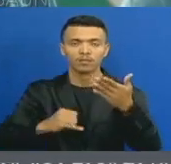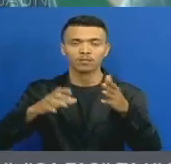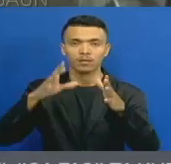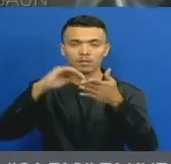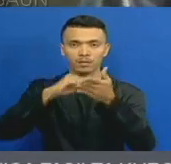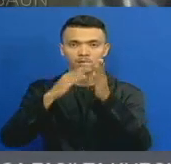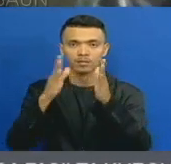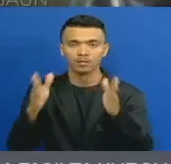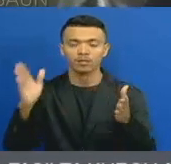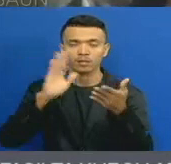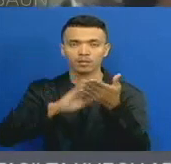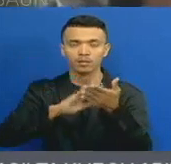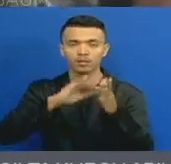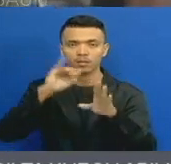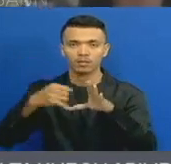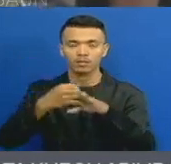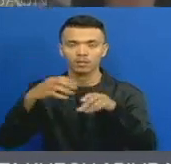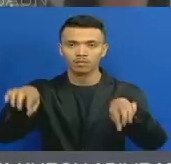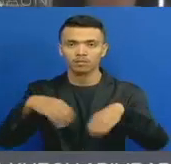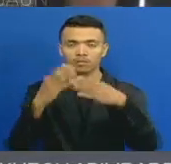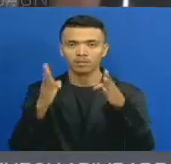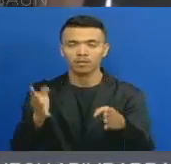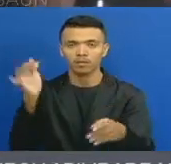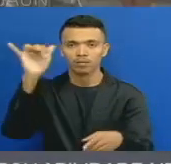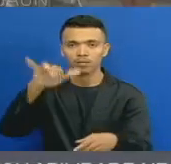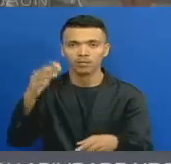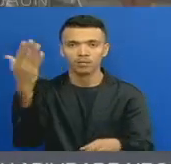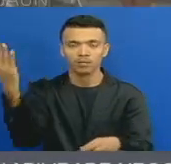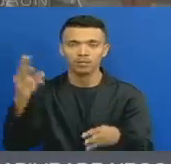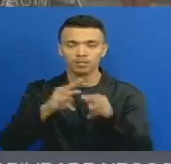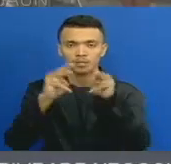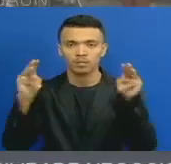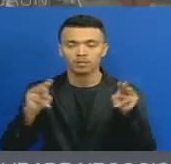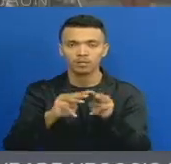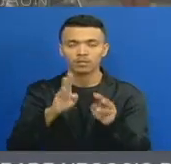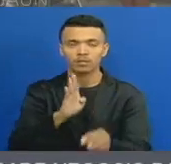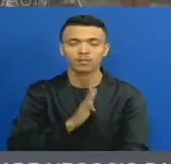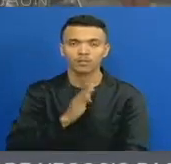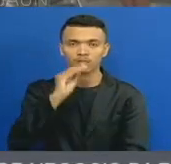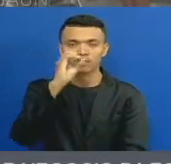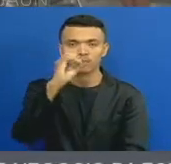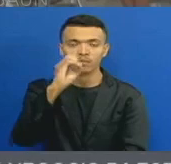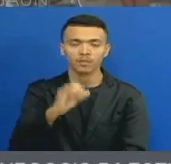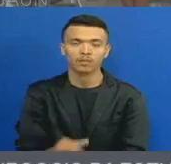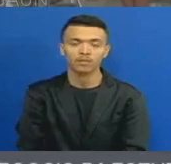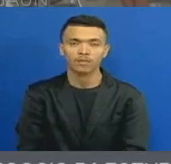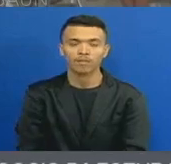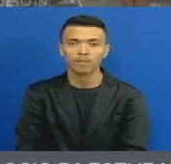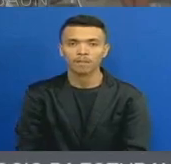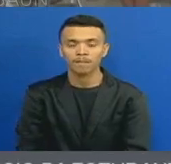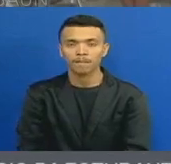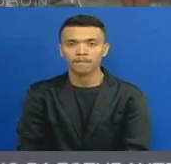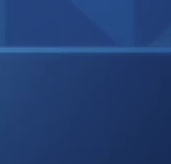estudante, escola, inclui serviço linha ministerial Sira e a município Bobonaro. Auxílio fronteira Bobonaro, Humberto dos